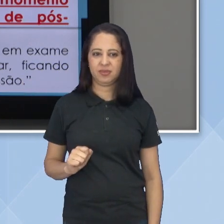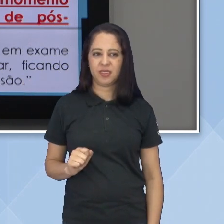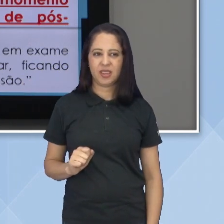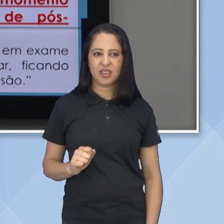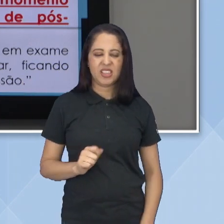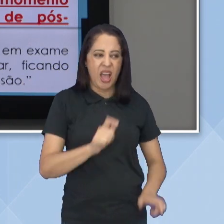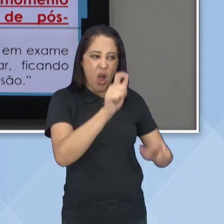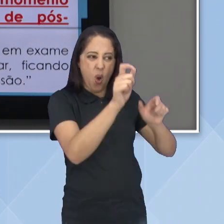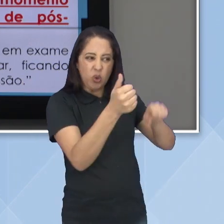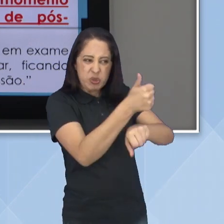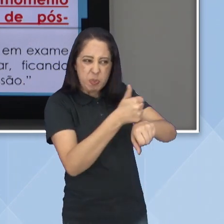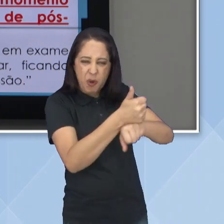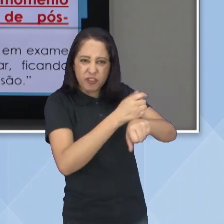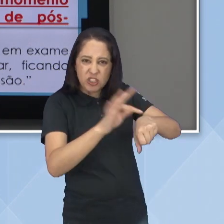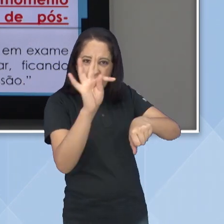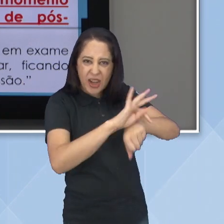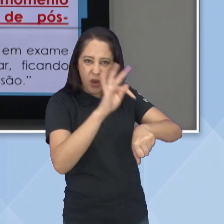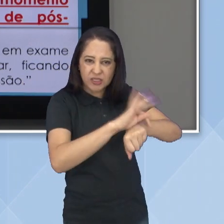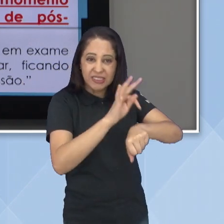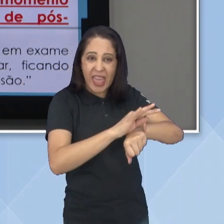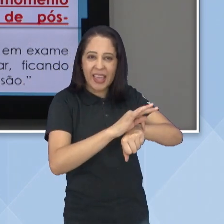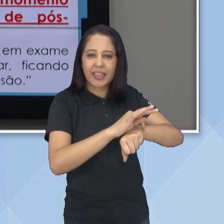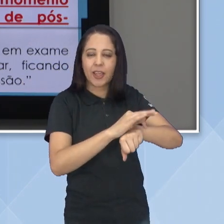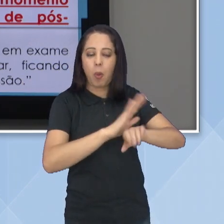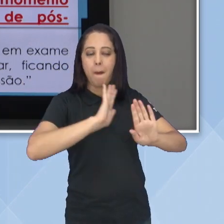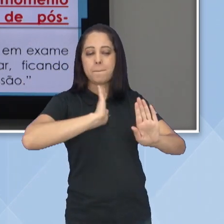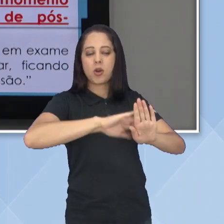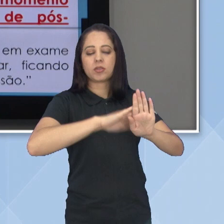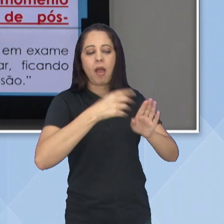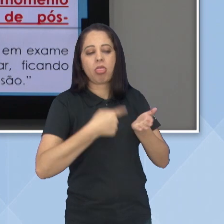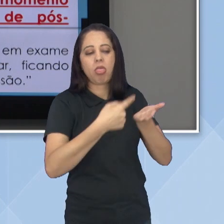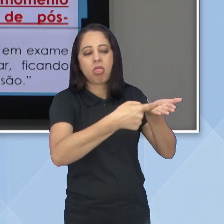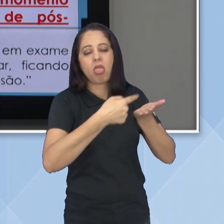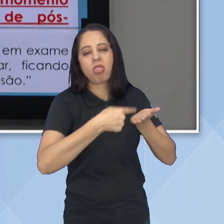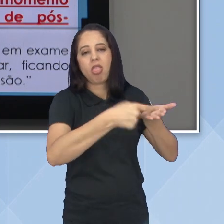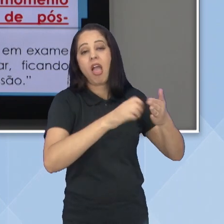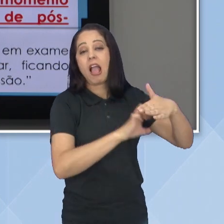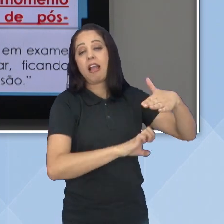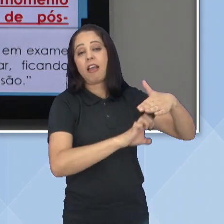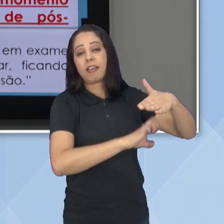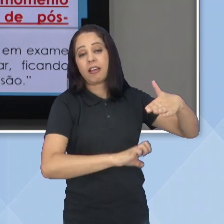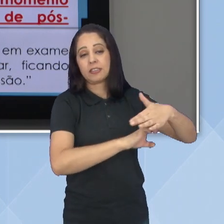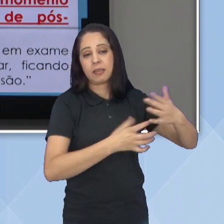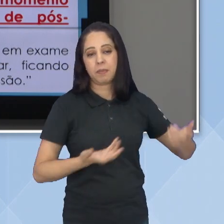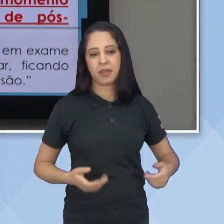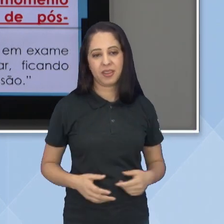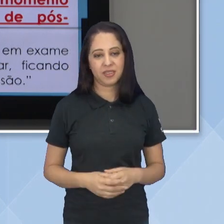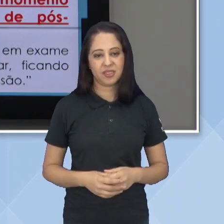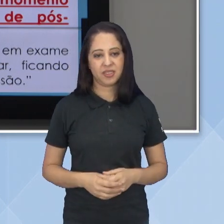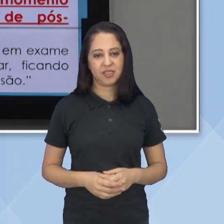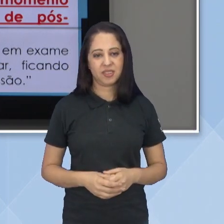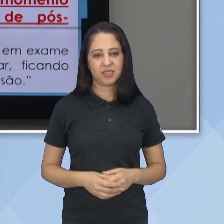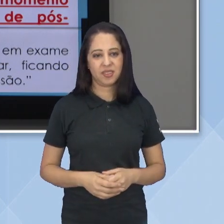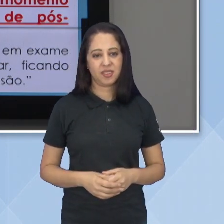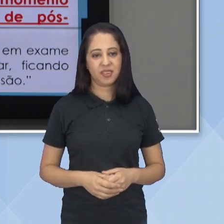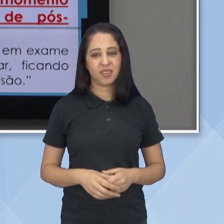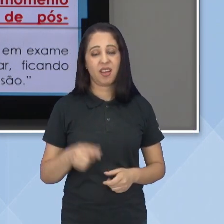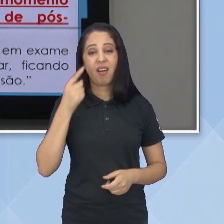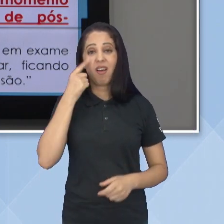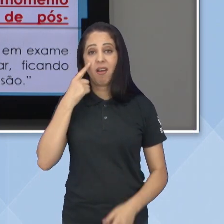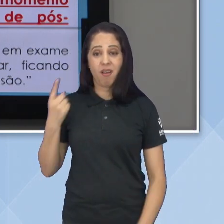construtoras para fazer essa proposta. E aí, se mudar, olha